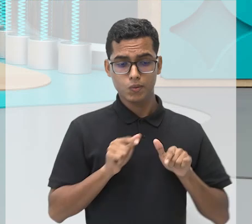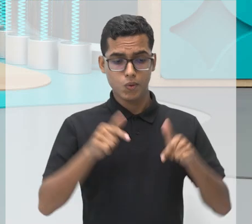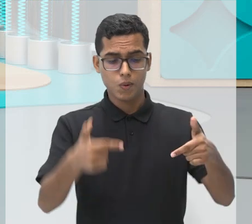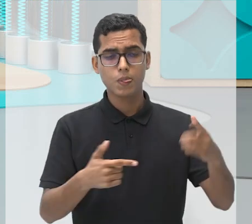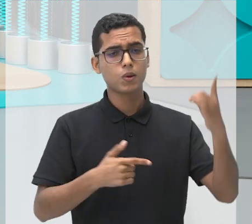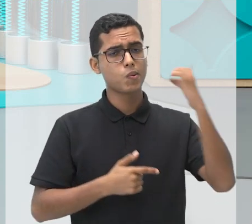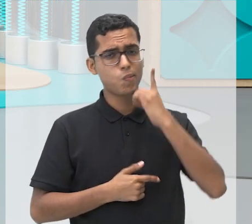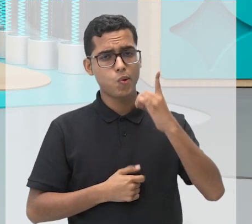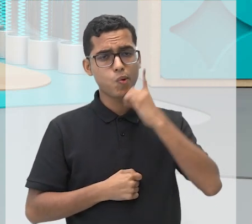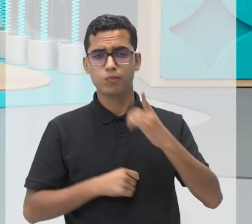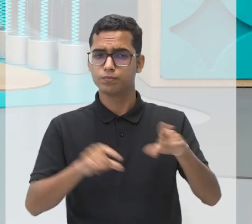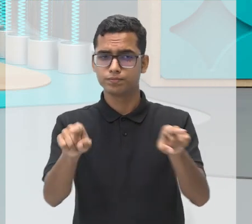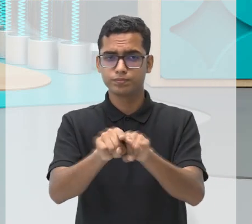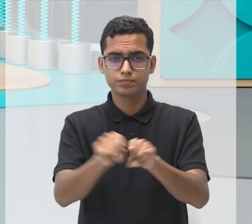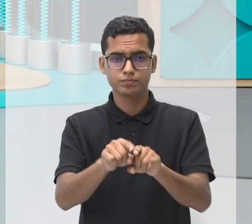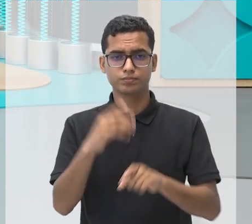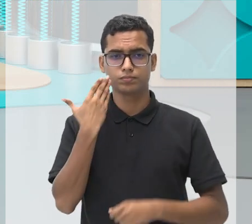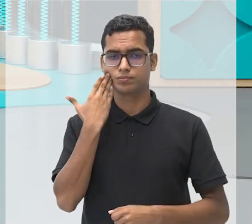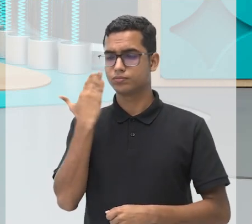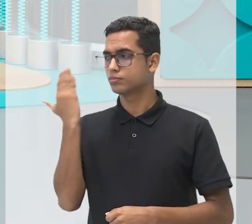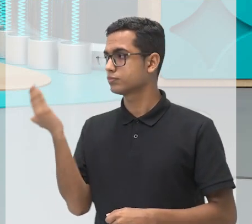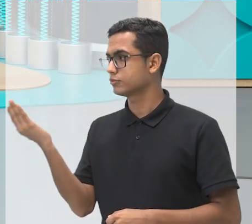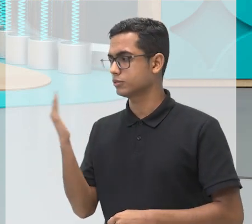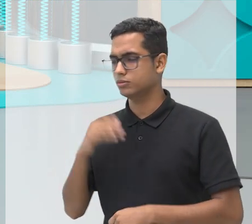do cotidiano, o texto continua, olha só.